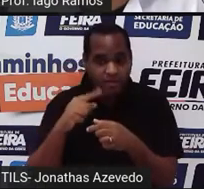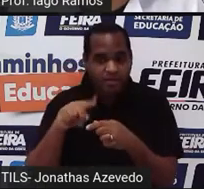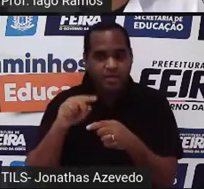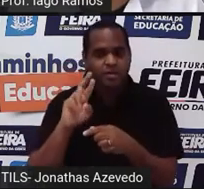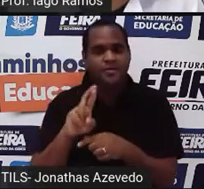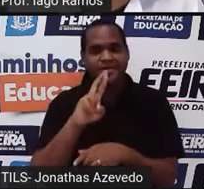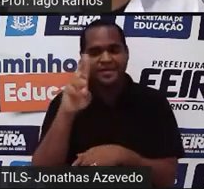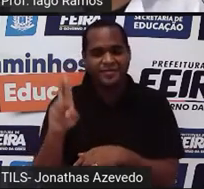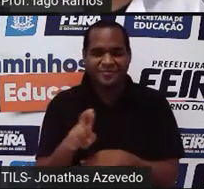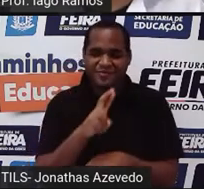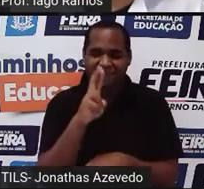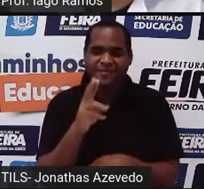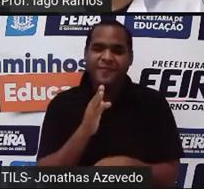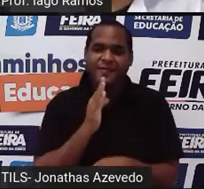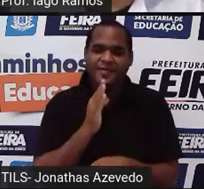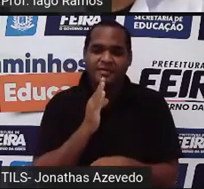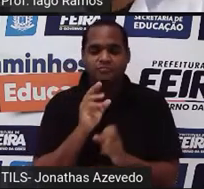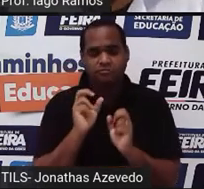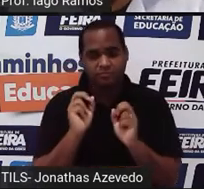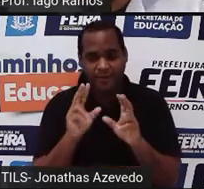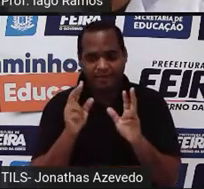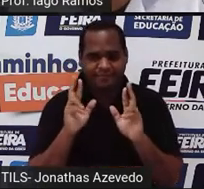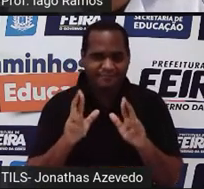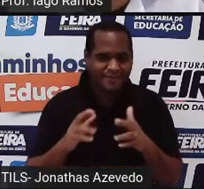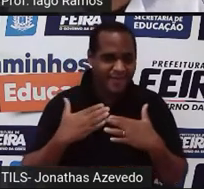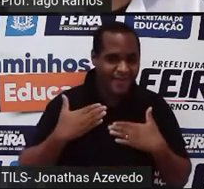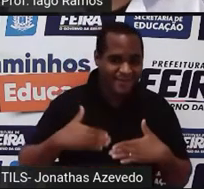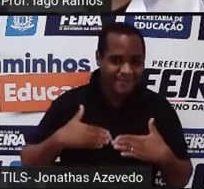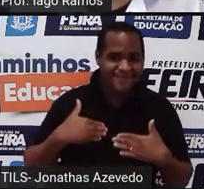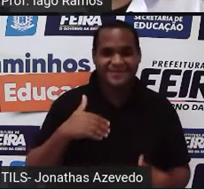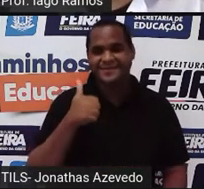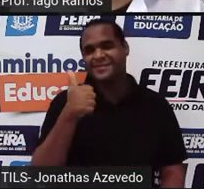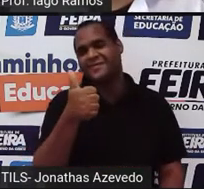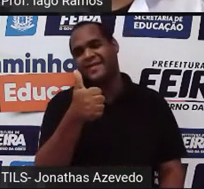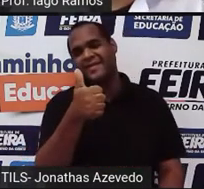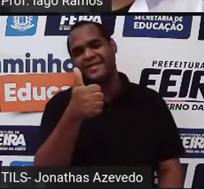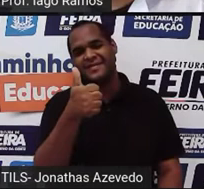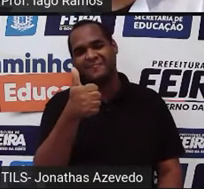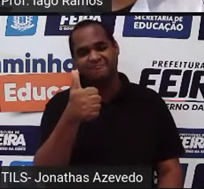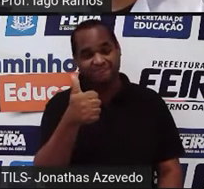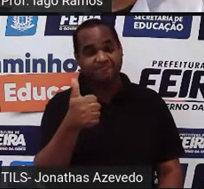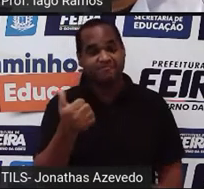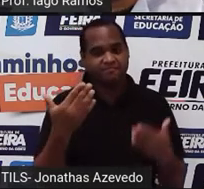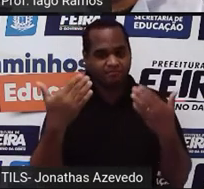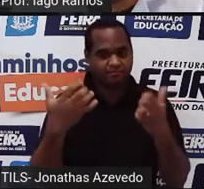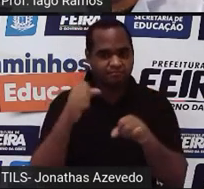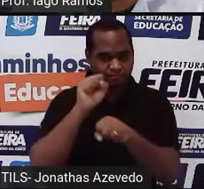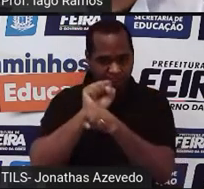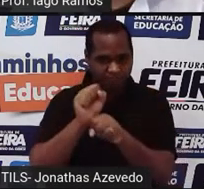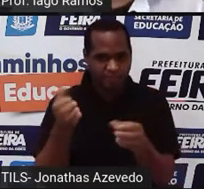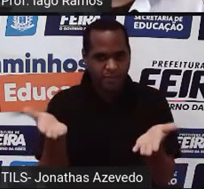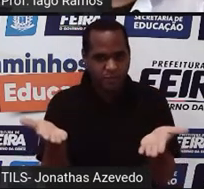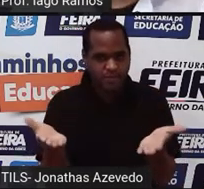rotação? Tranquilo? Beleza, então vamos parar um